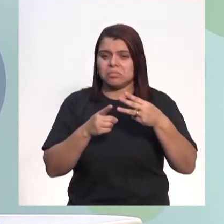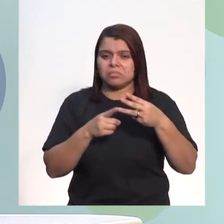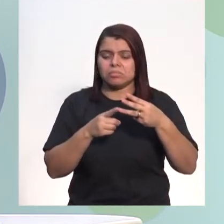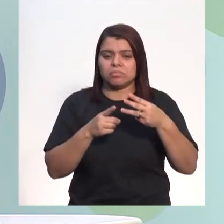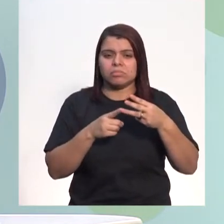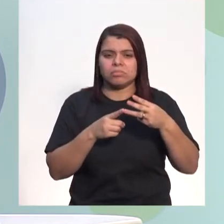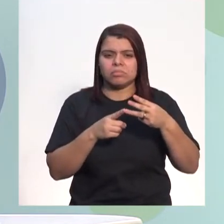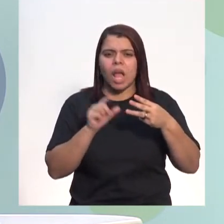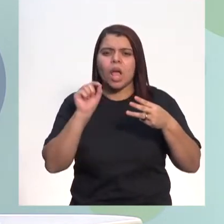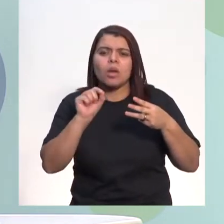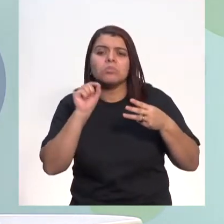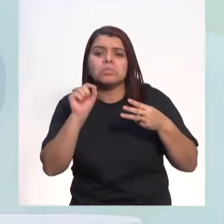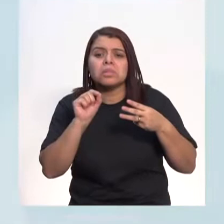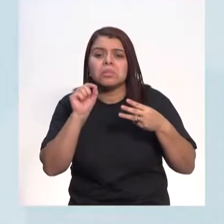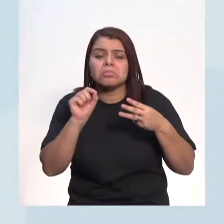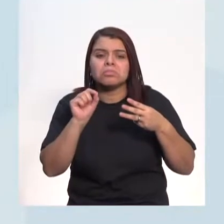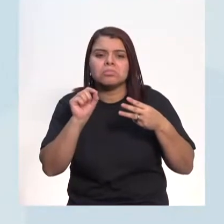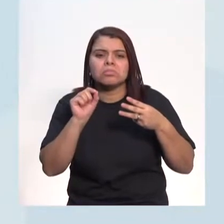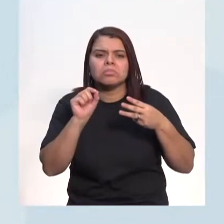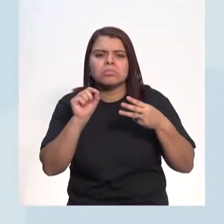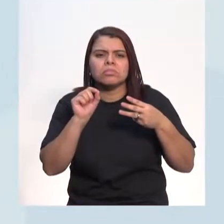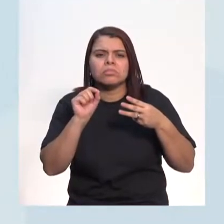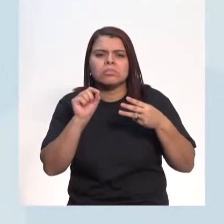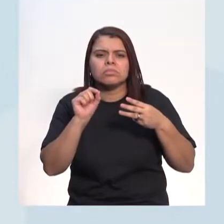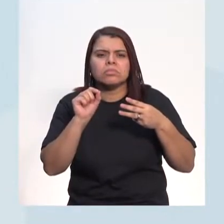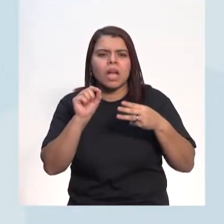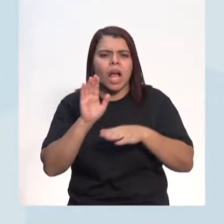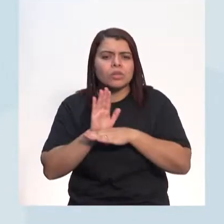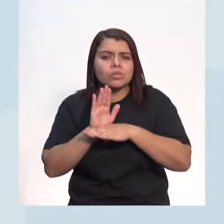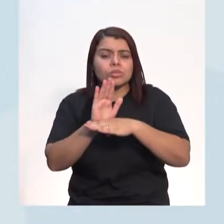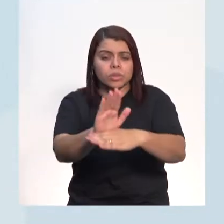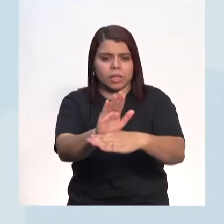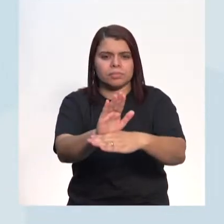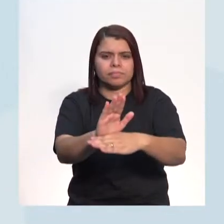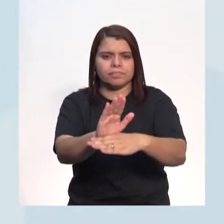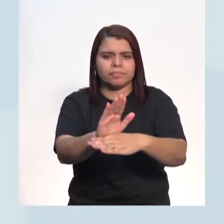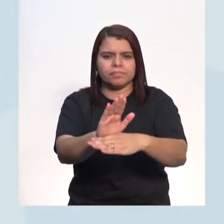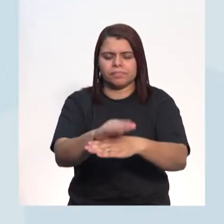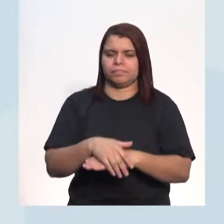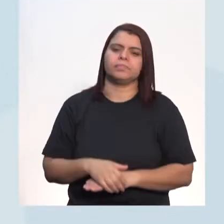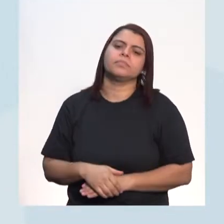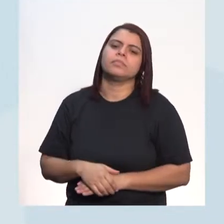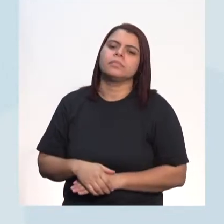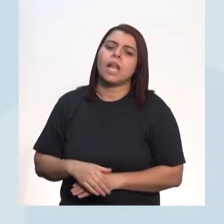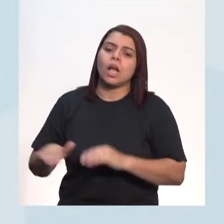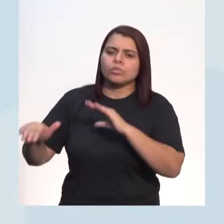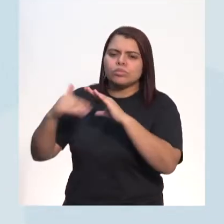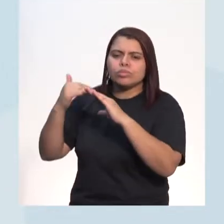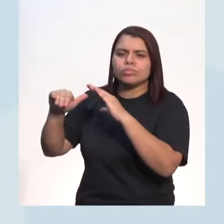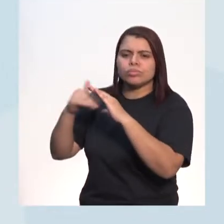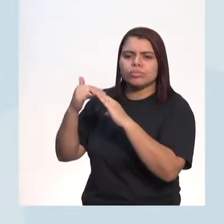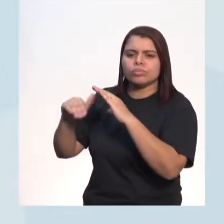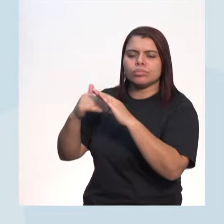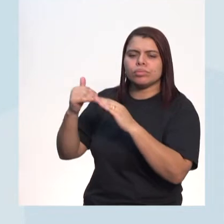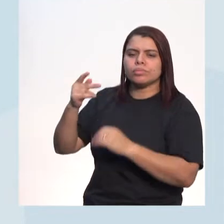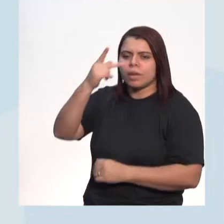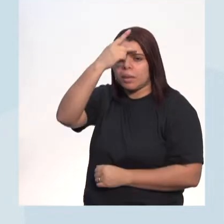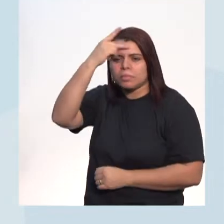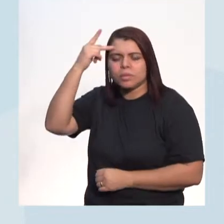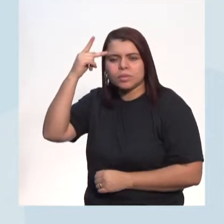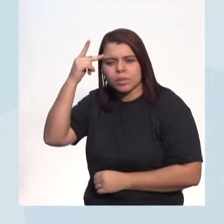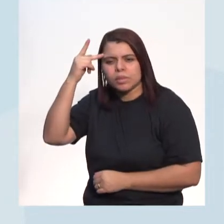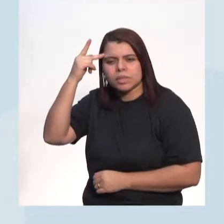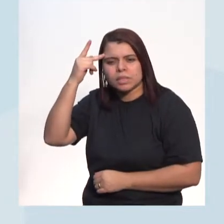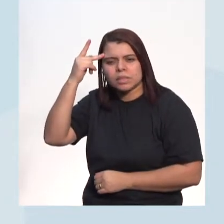exatamente o apoio na utilização da ferramenta do Teams. E no chat aqui, algumas pessoas colocaram a questão